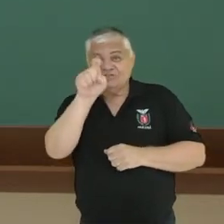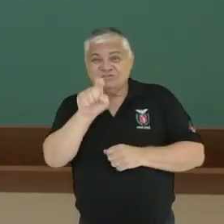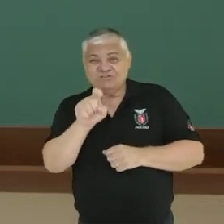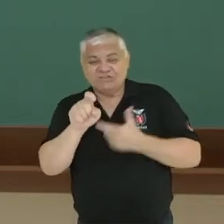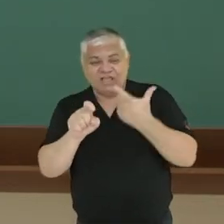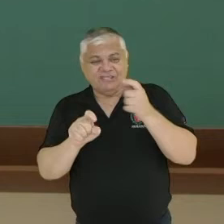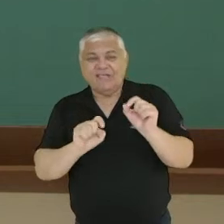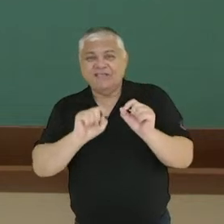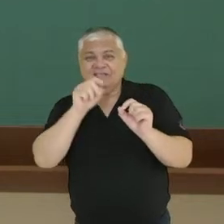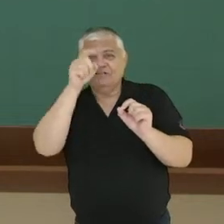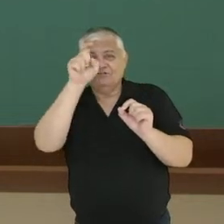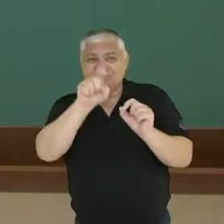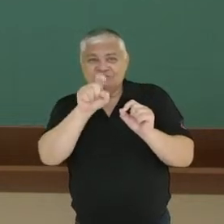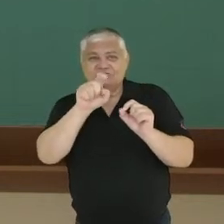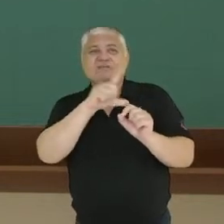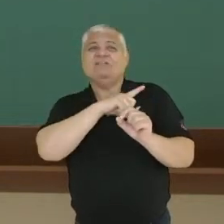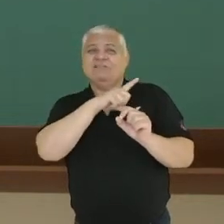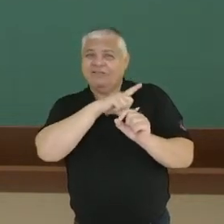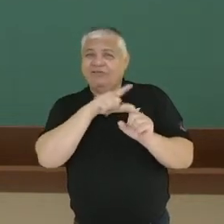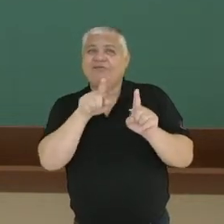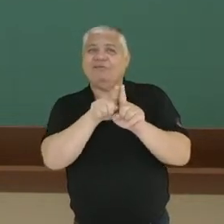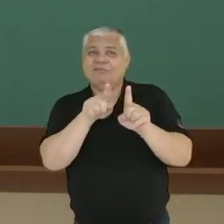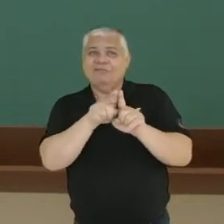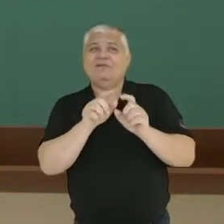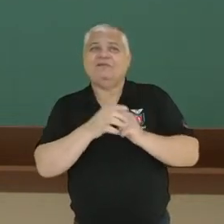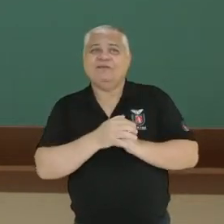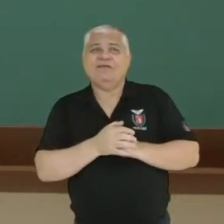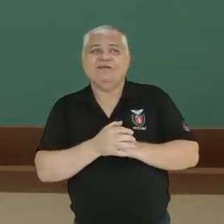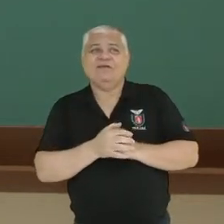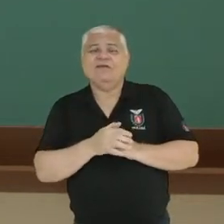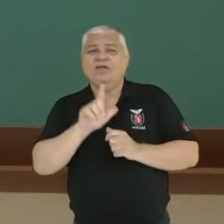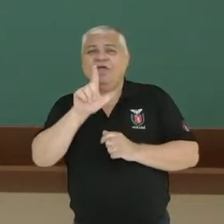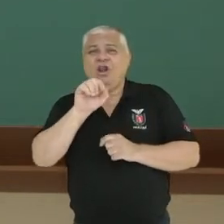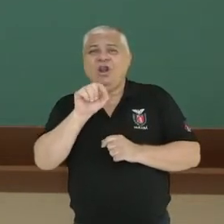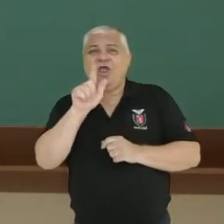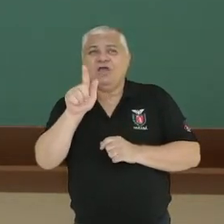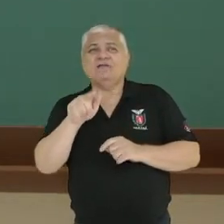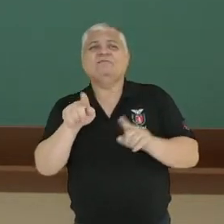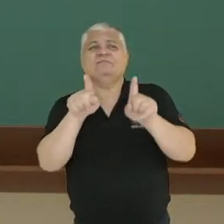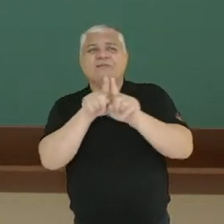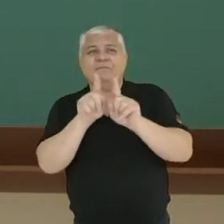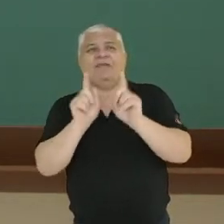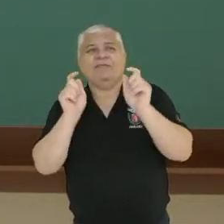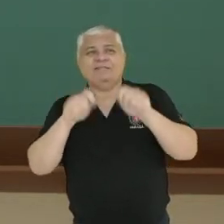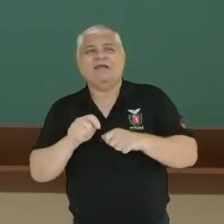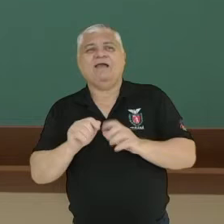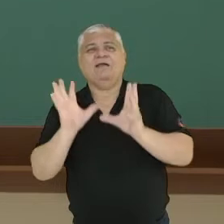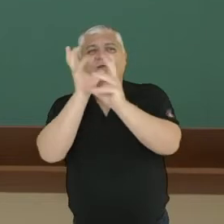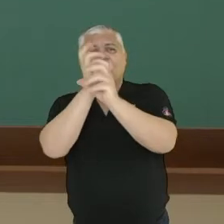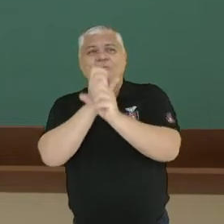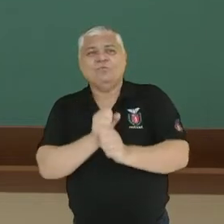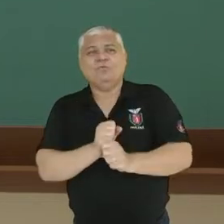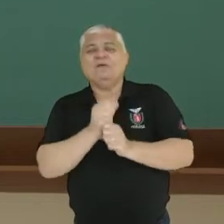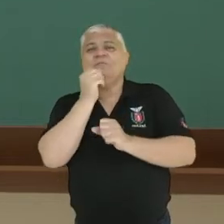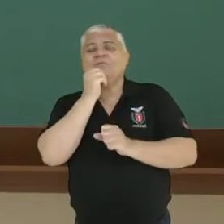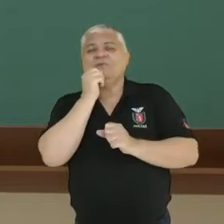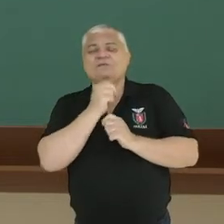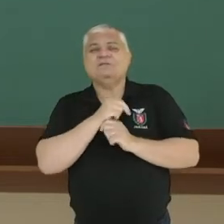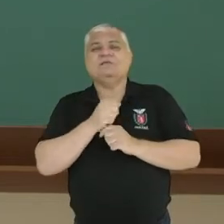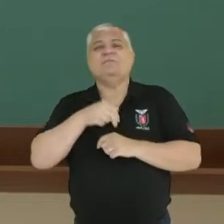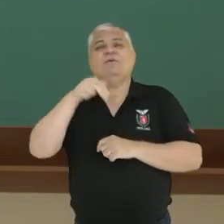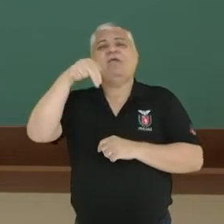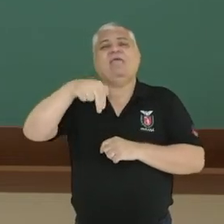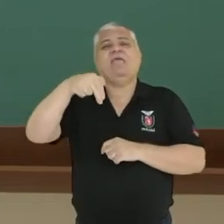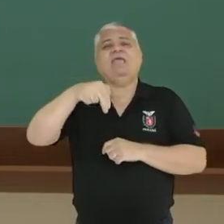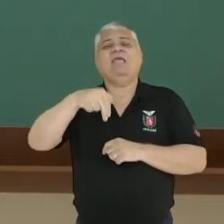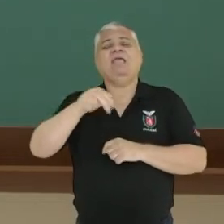é a segunda função da tecla logaritmo ali, da tecla log, ela permite calcular o número n, quando